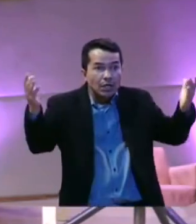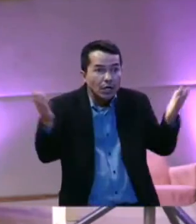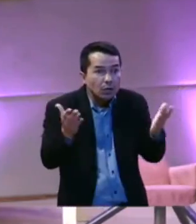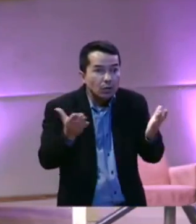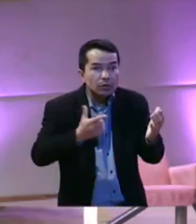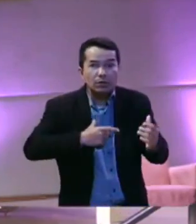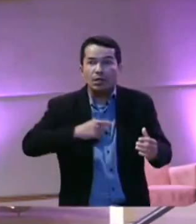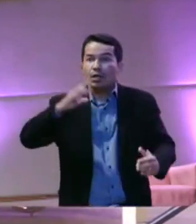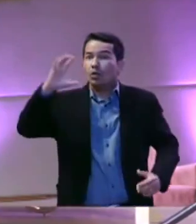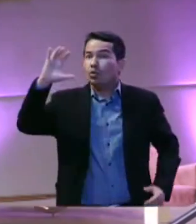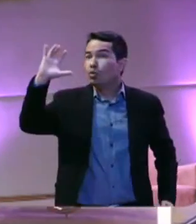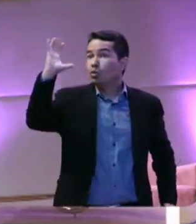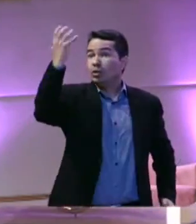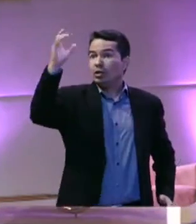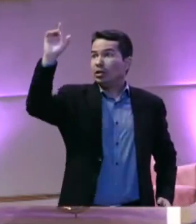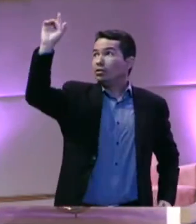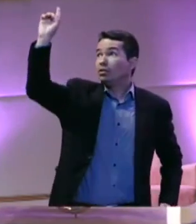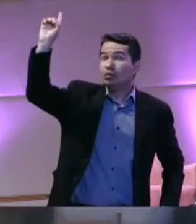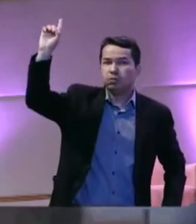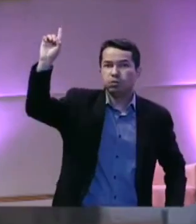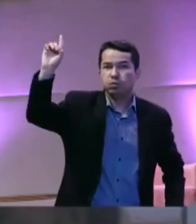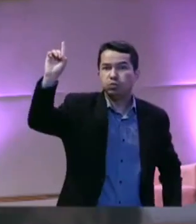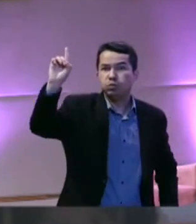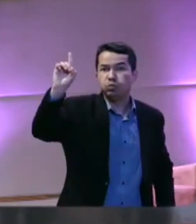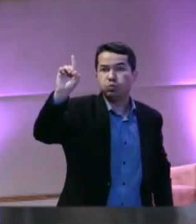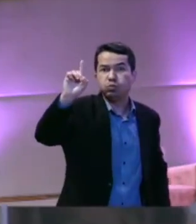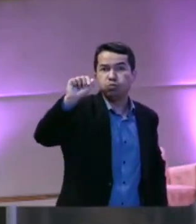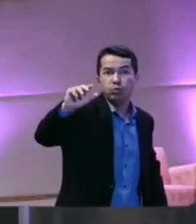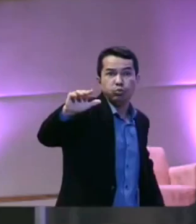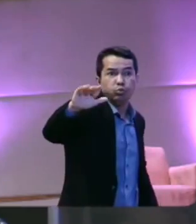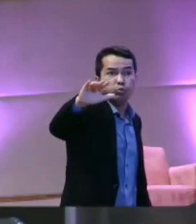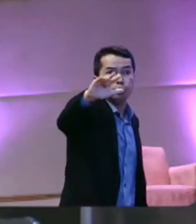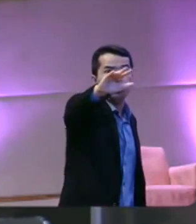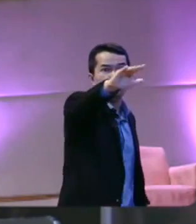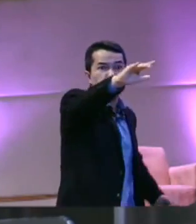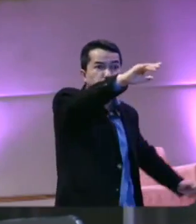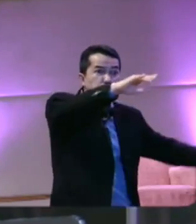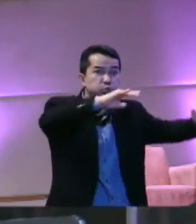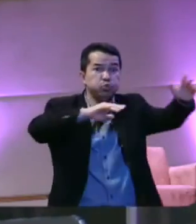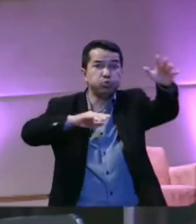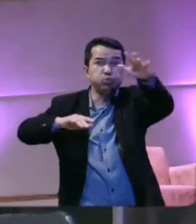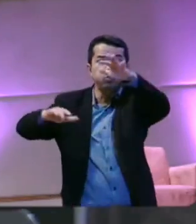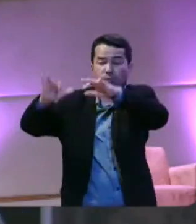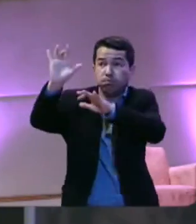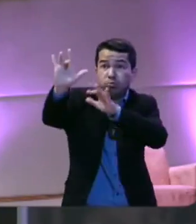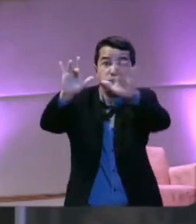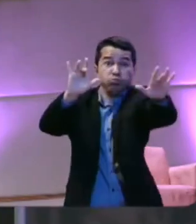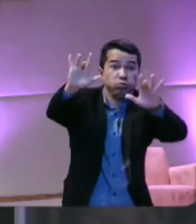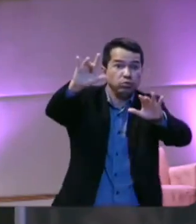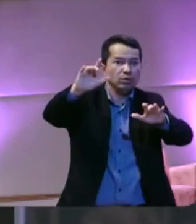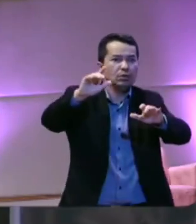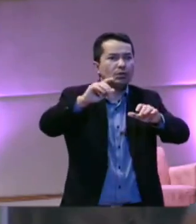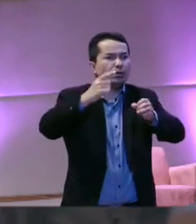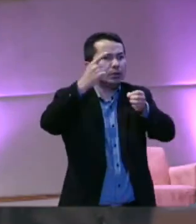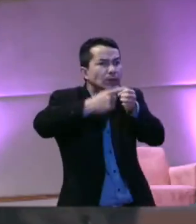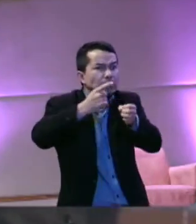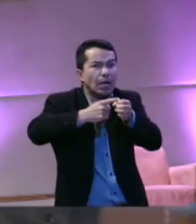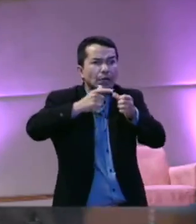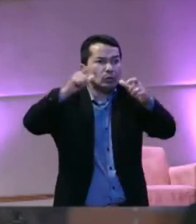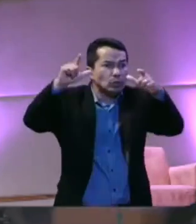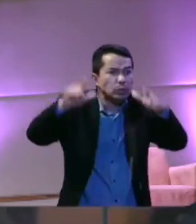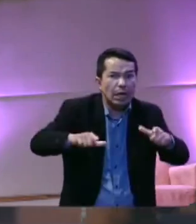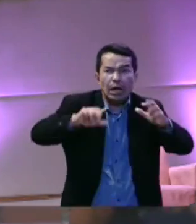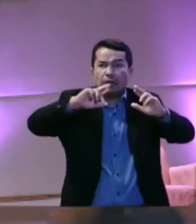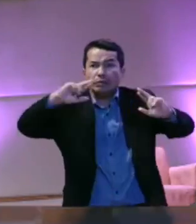Deus. Nunca antes houve uma abertura maravilhosa para o Evangelho. Você começa a falar de Jesus para